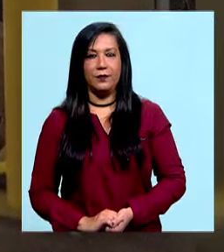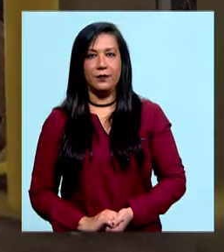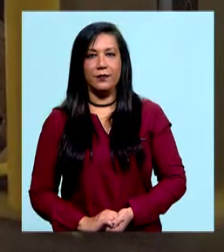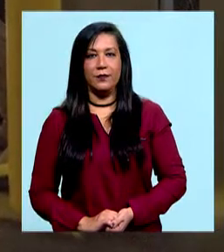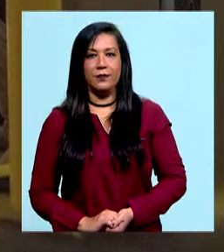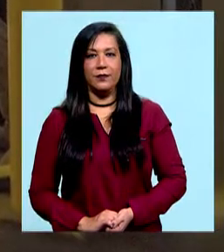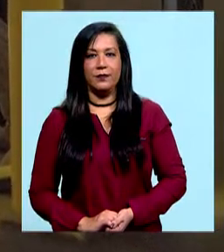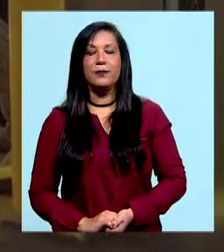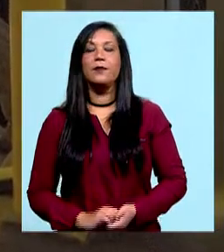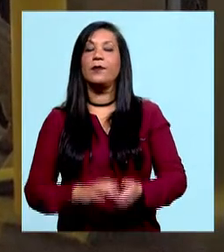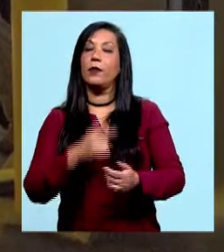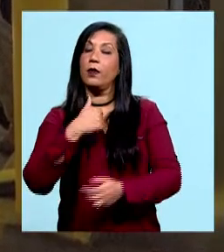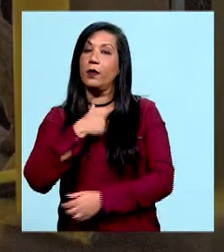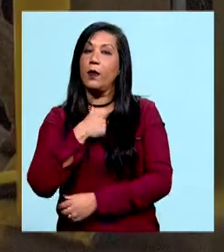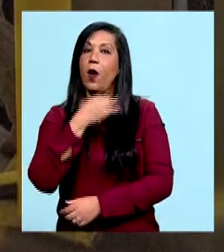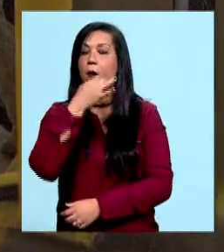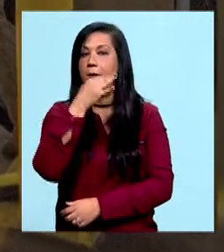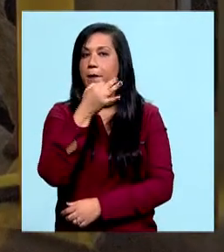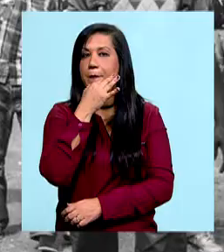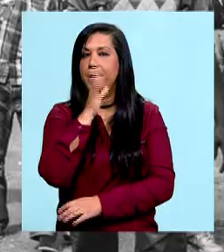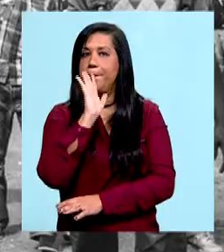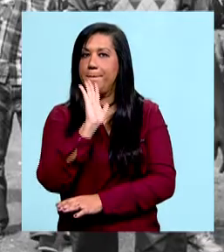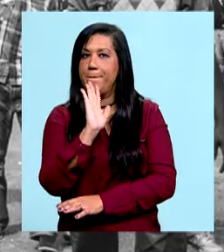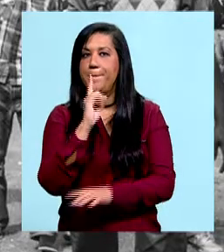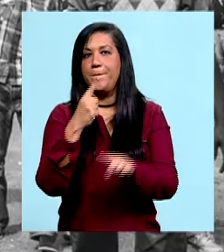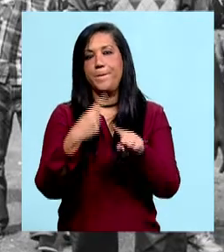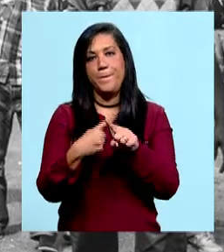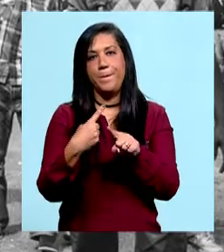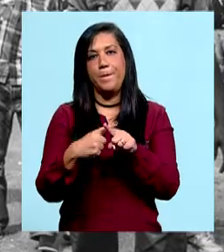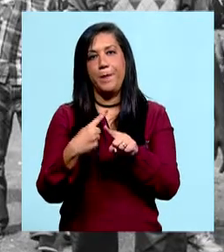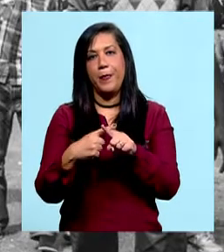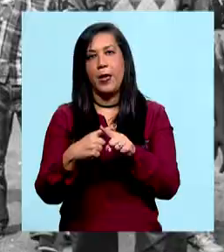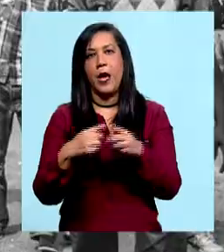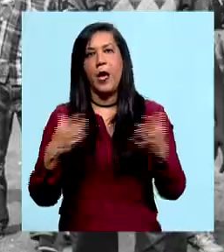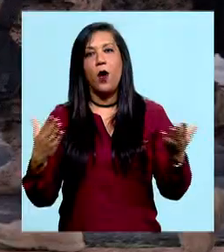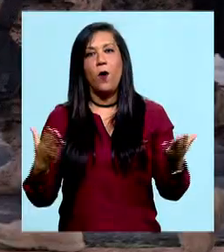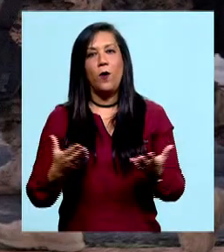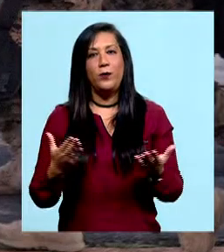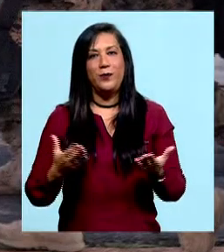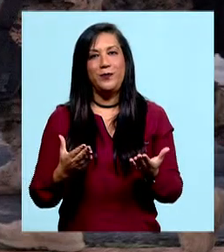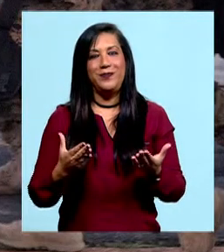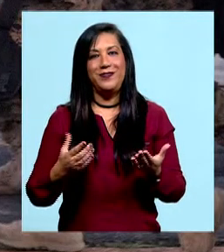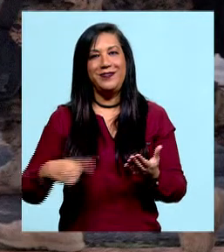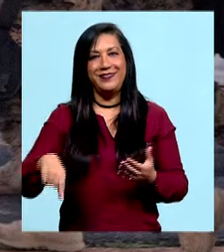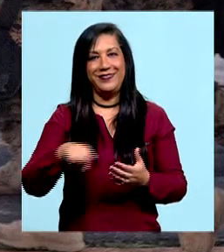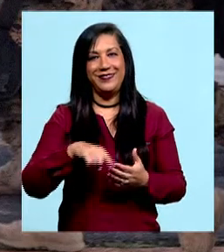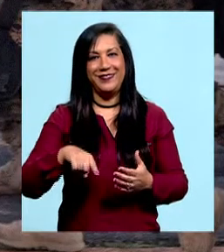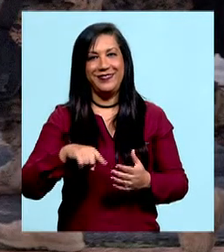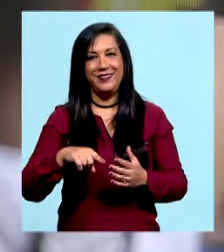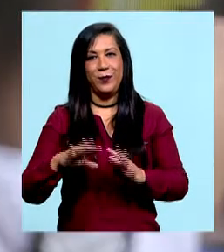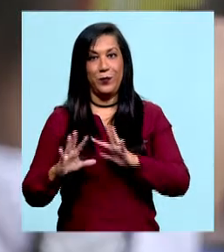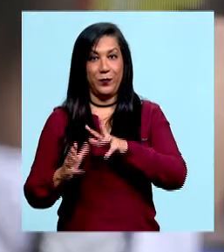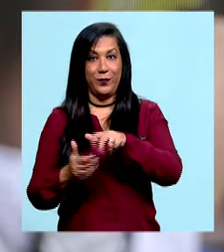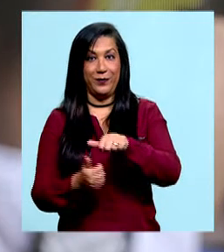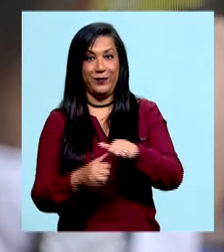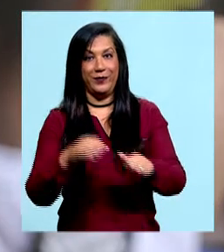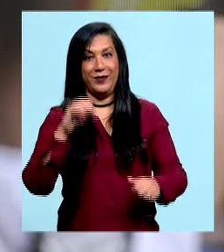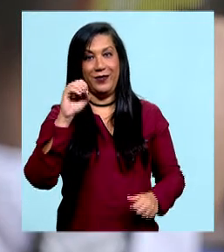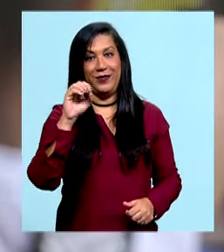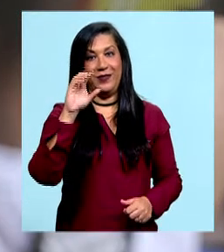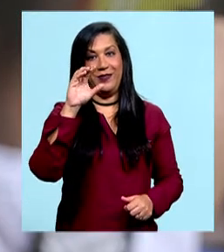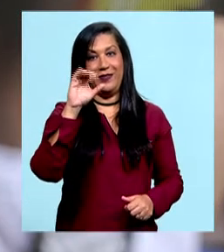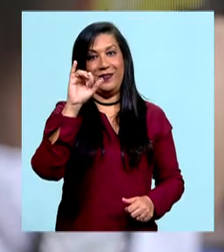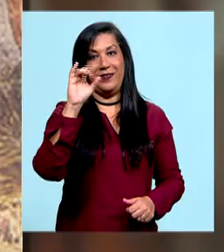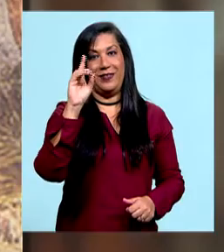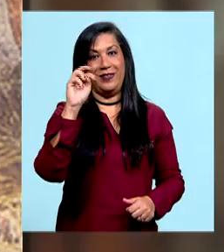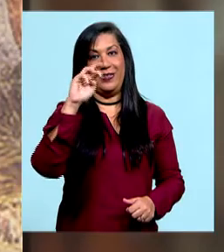Eu parto do princípio de que esta civilização ocidental que herdamos foi construída